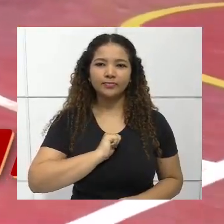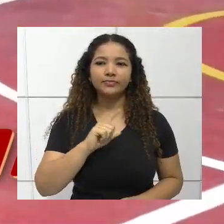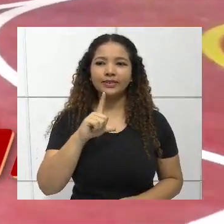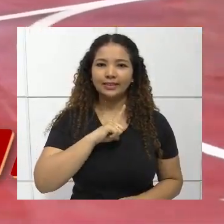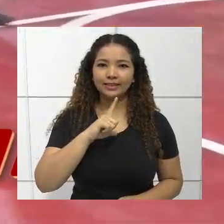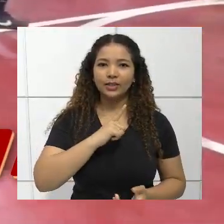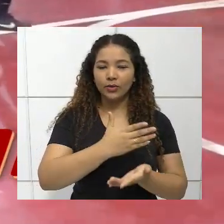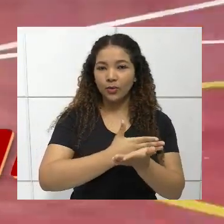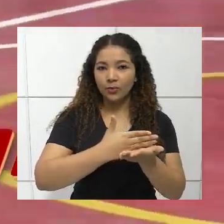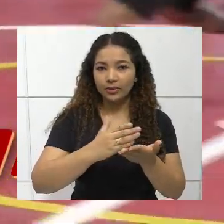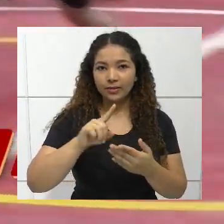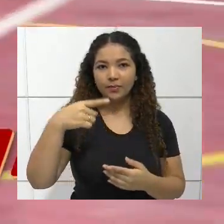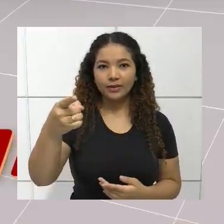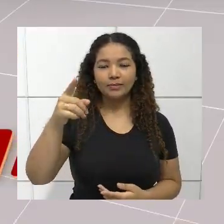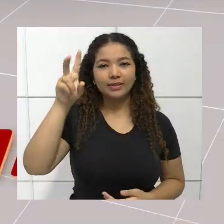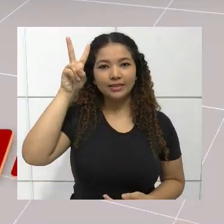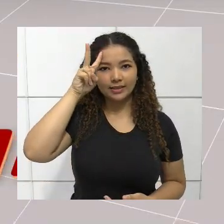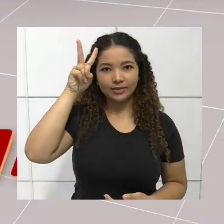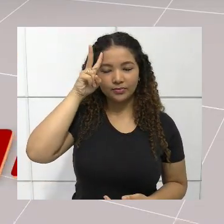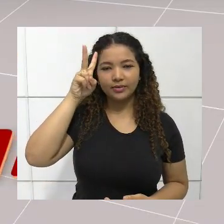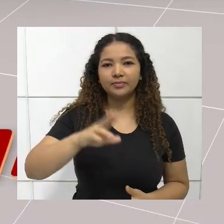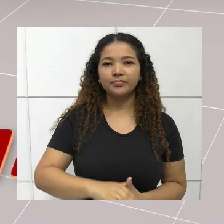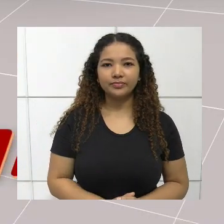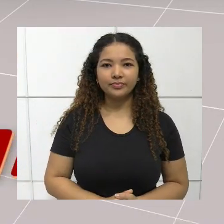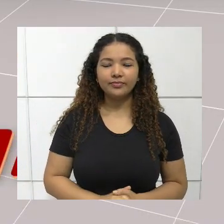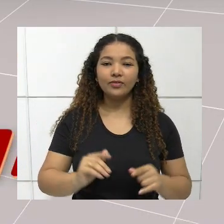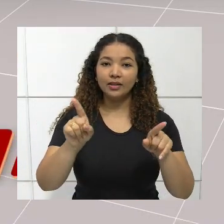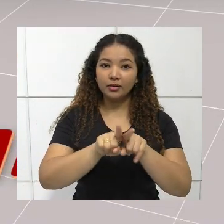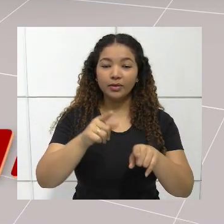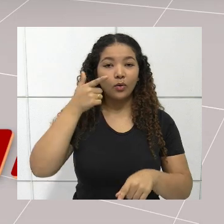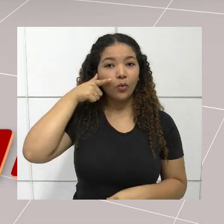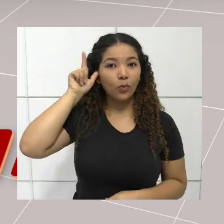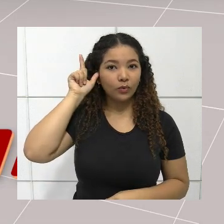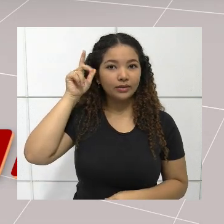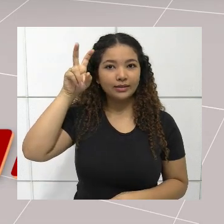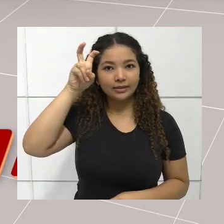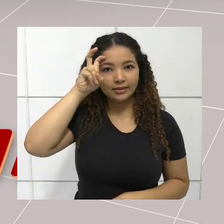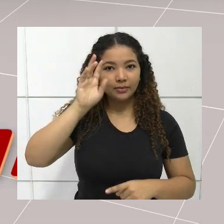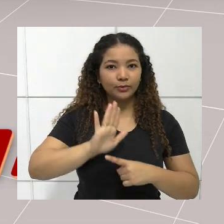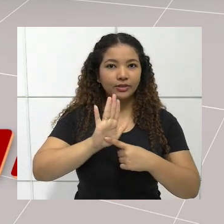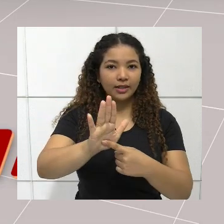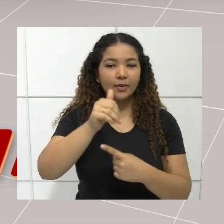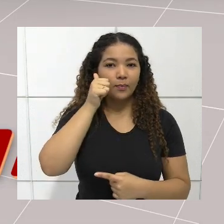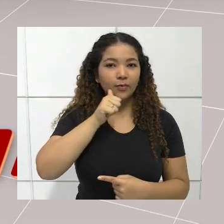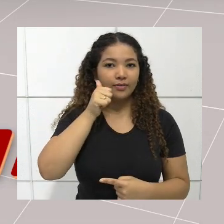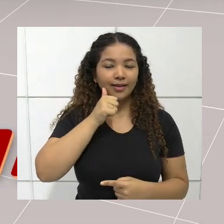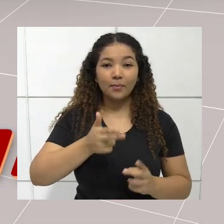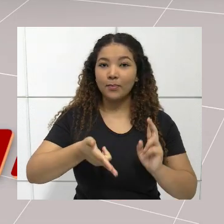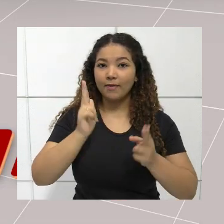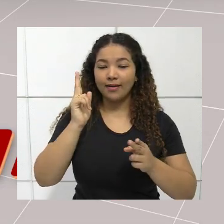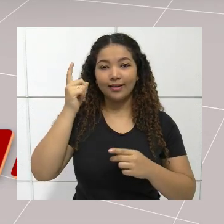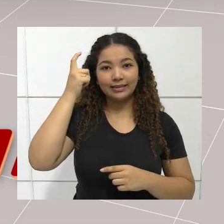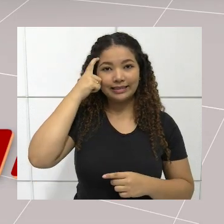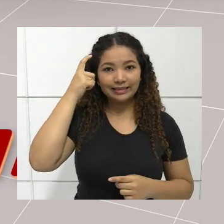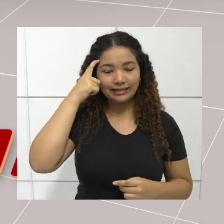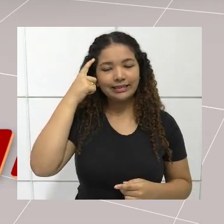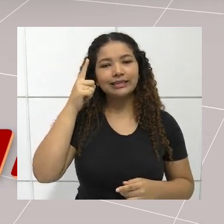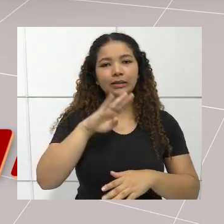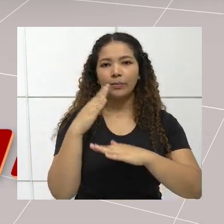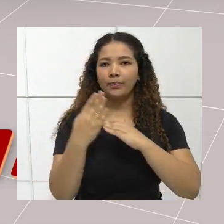início na próxima segunda-feira. E ontem, quinta-feira, mostramos que uma mulher foi baleada na cabeça no bairro